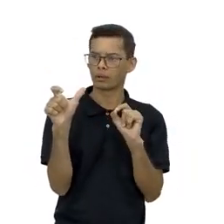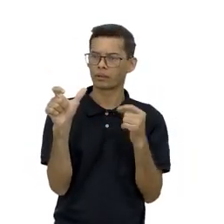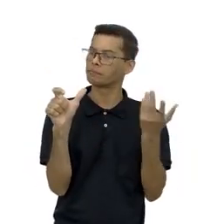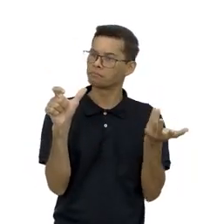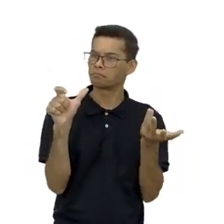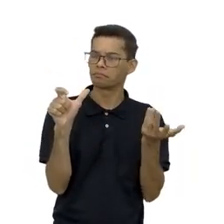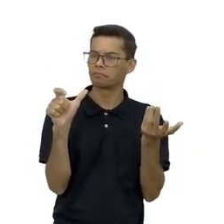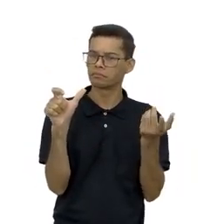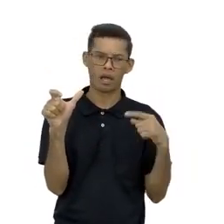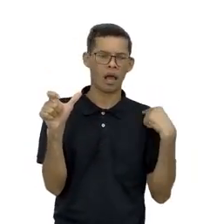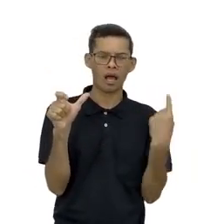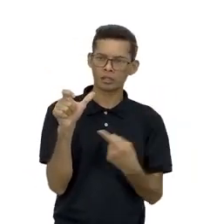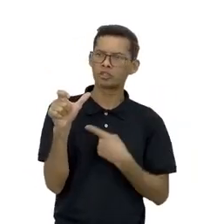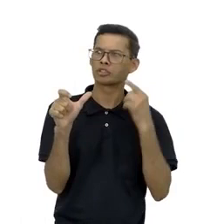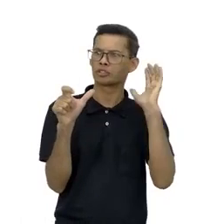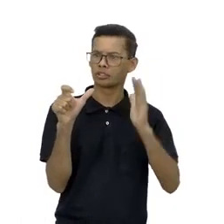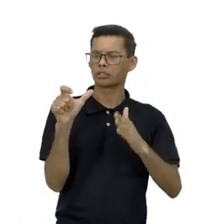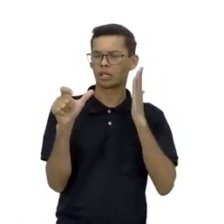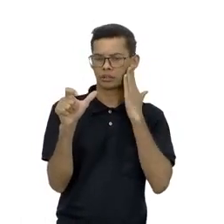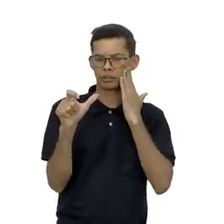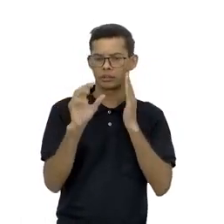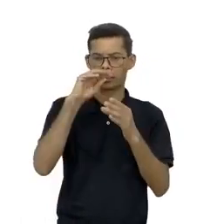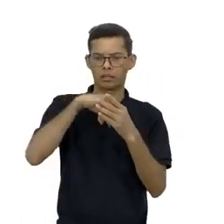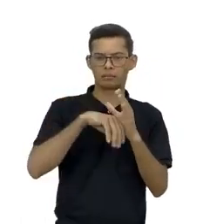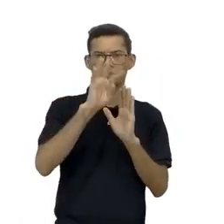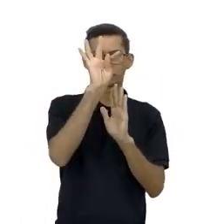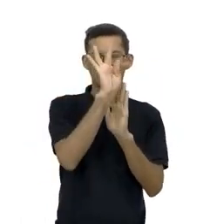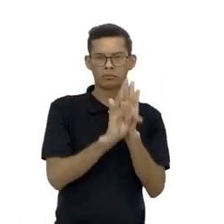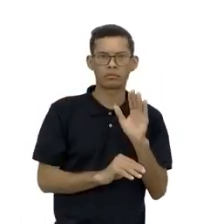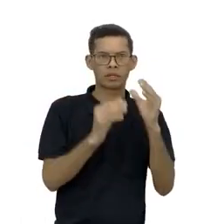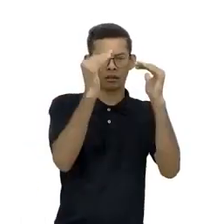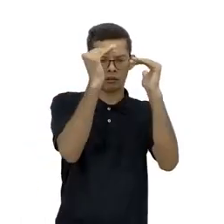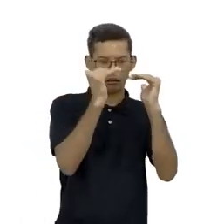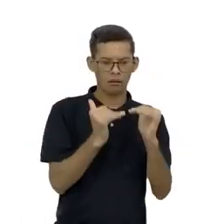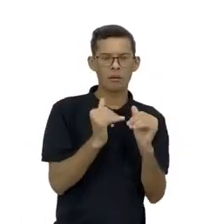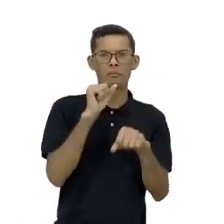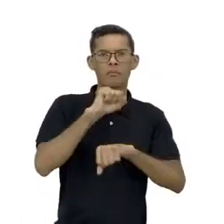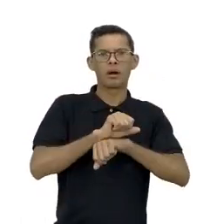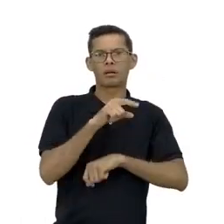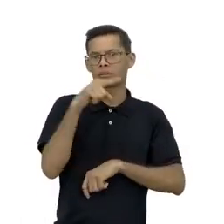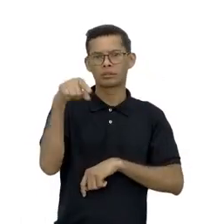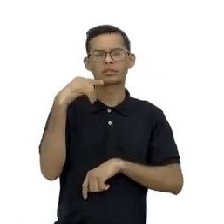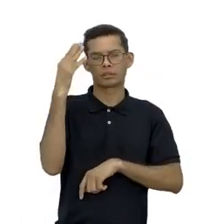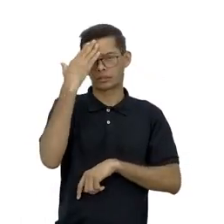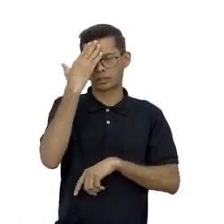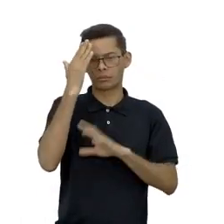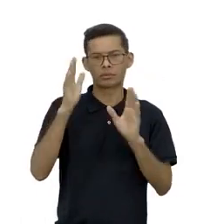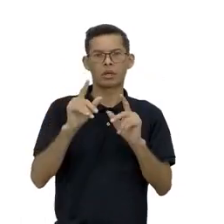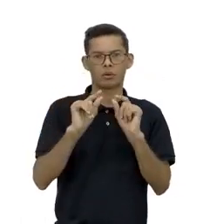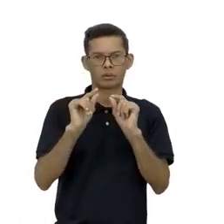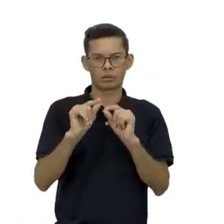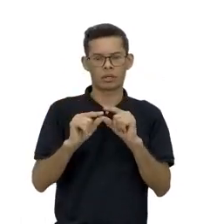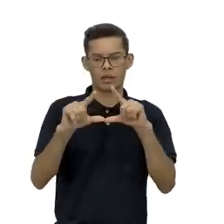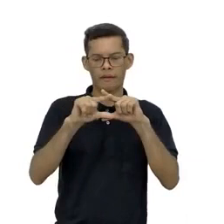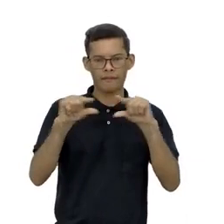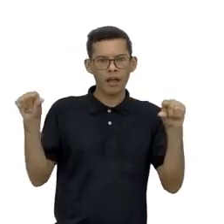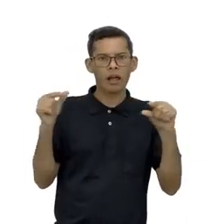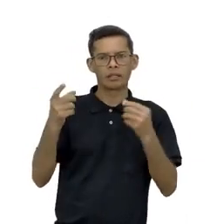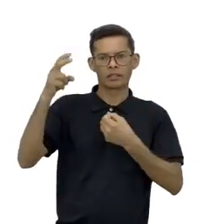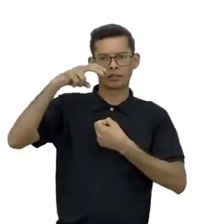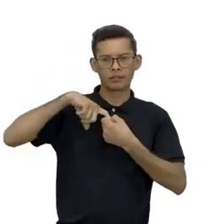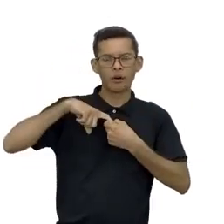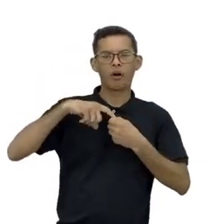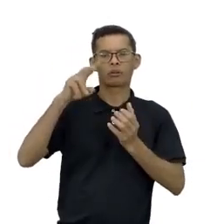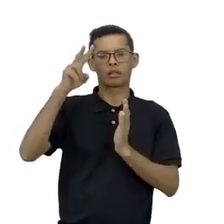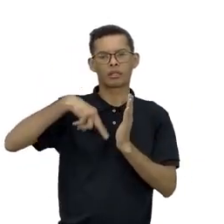O que a gente já sabe do texto até esse momento? Vamos reler a frase para ver se a gente